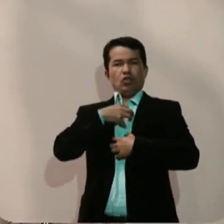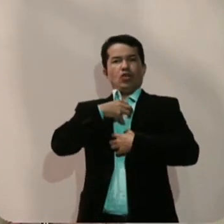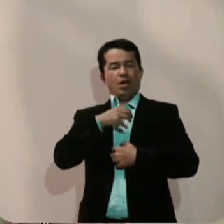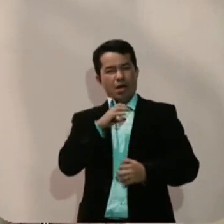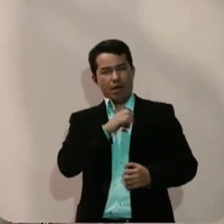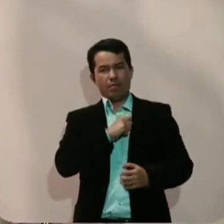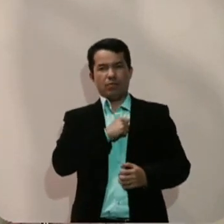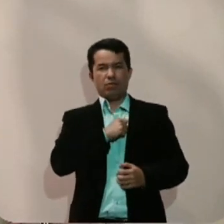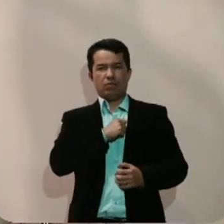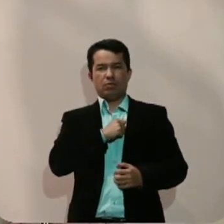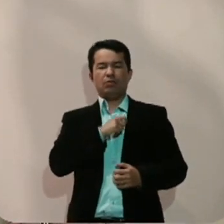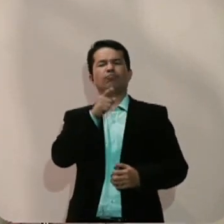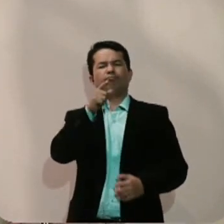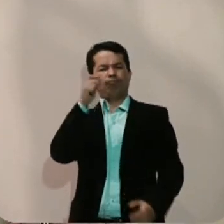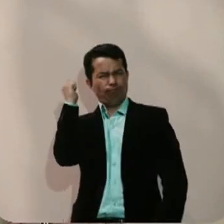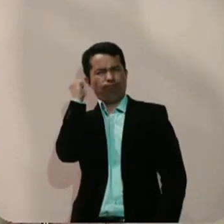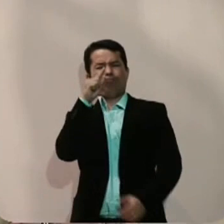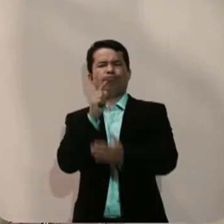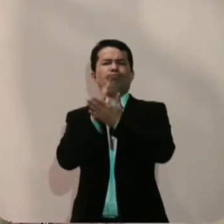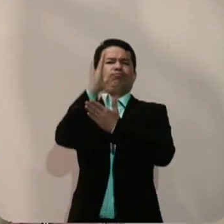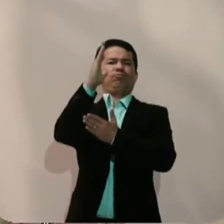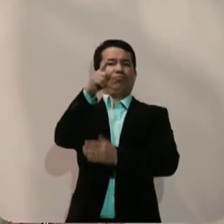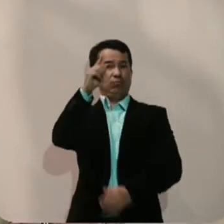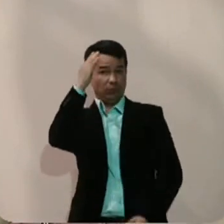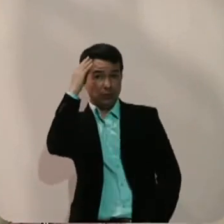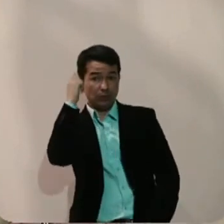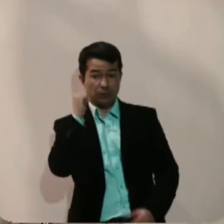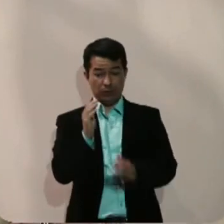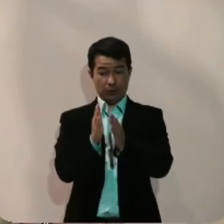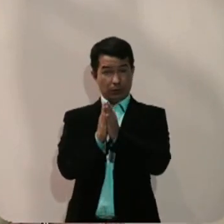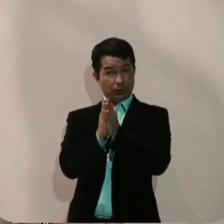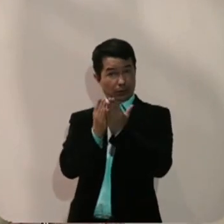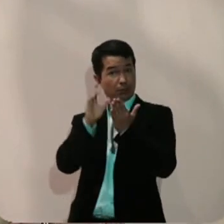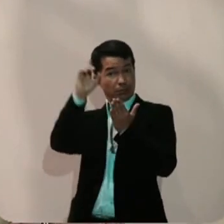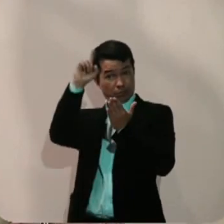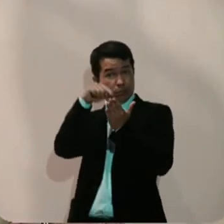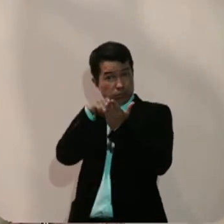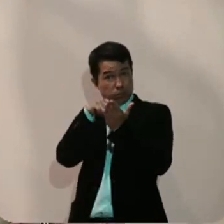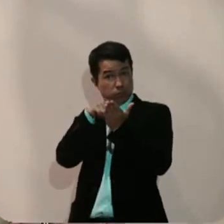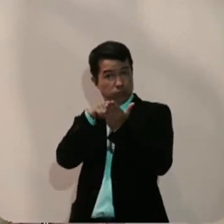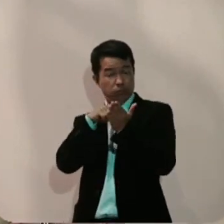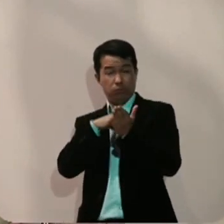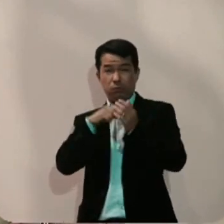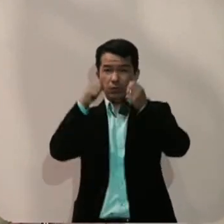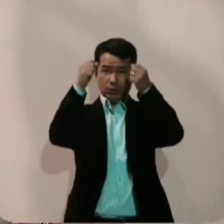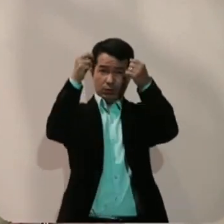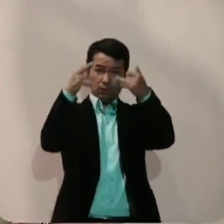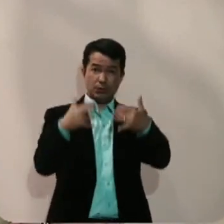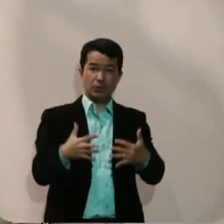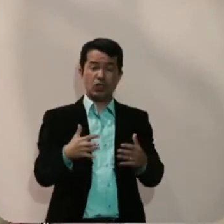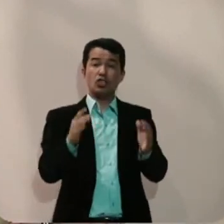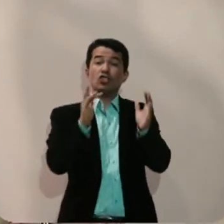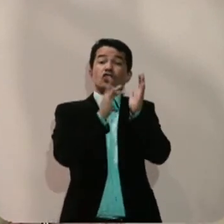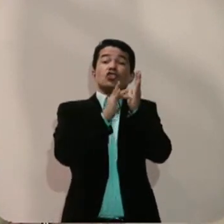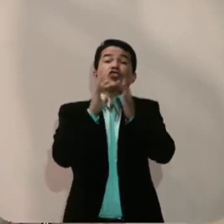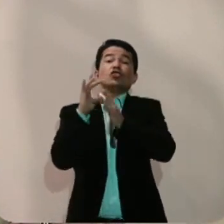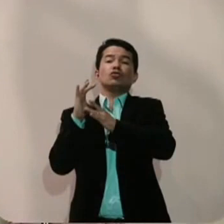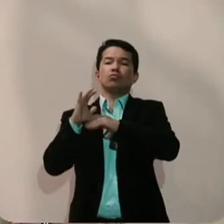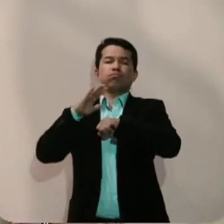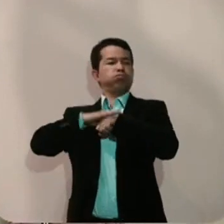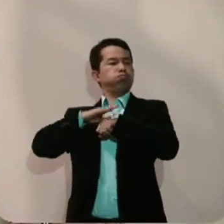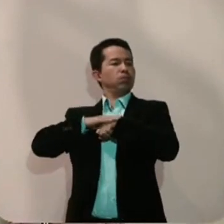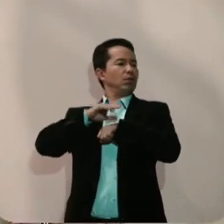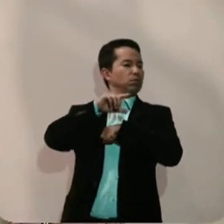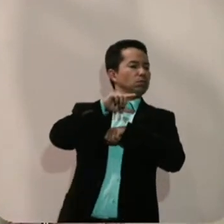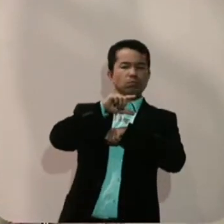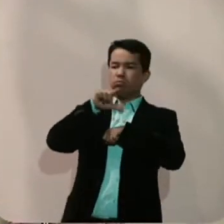que Deus escolheu dar a esses que se rendem a Ele todo o